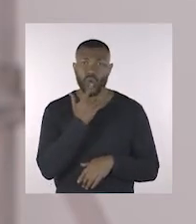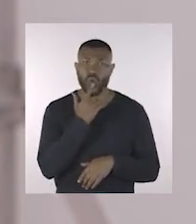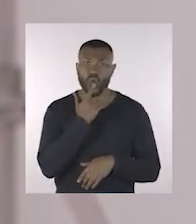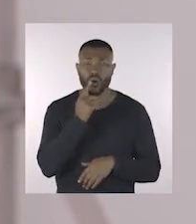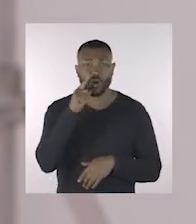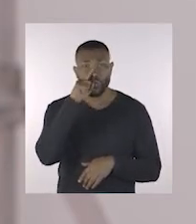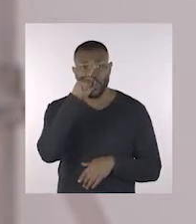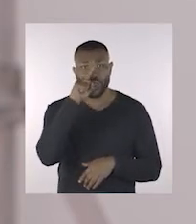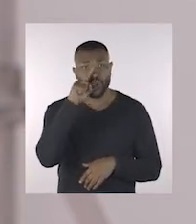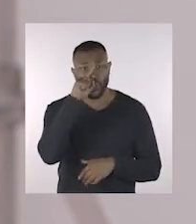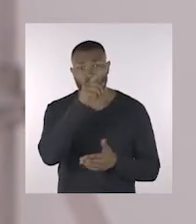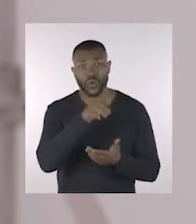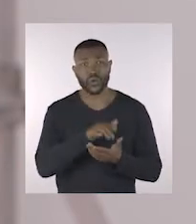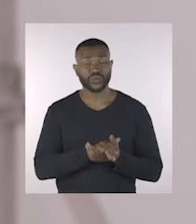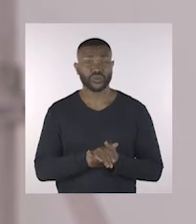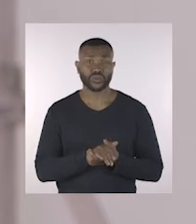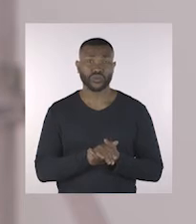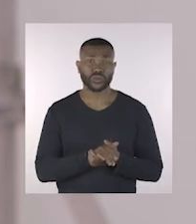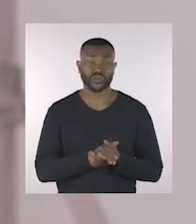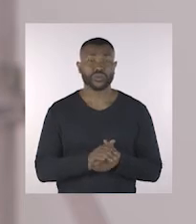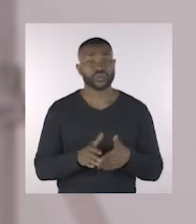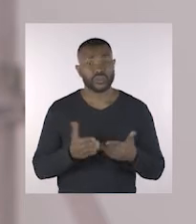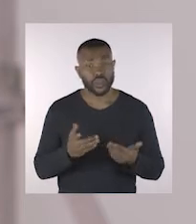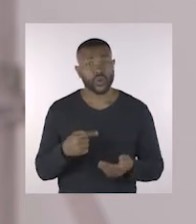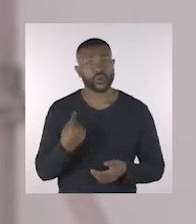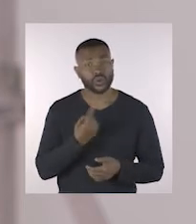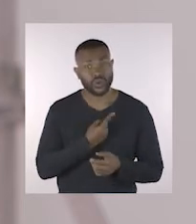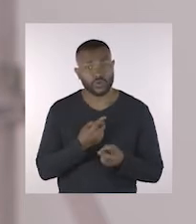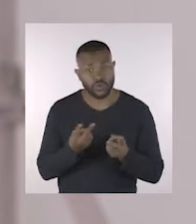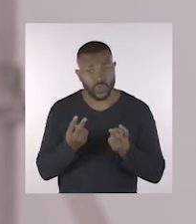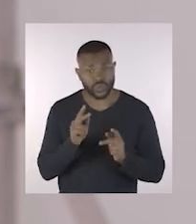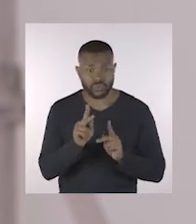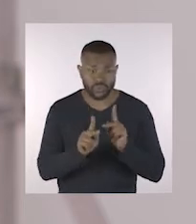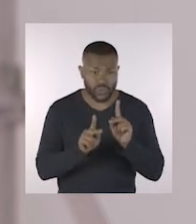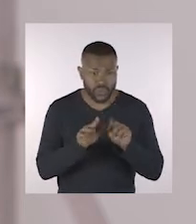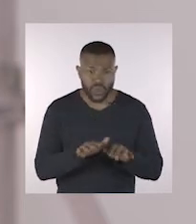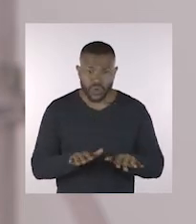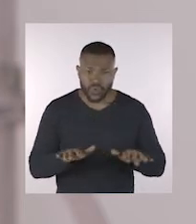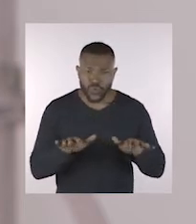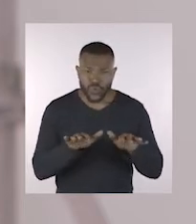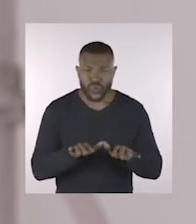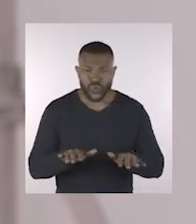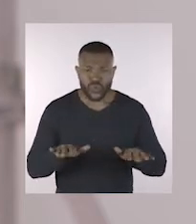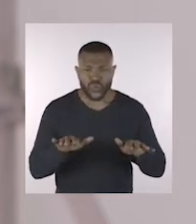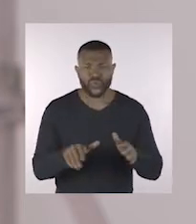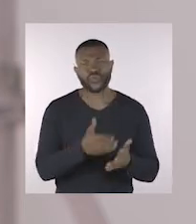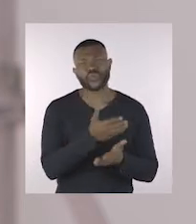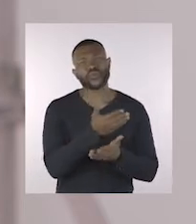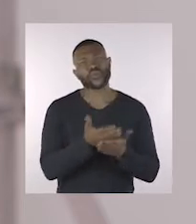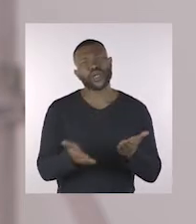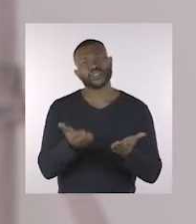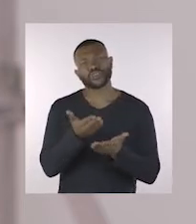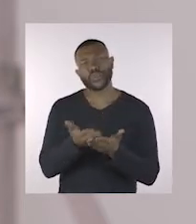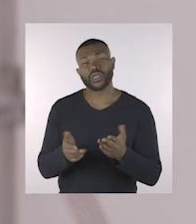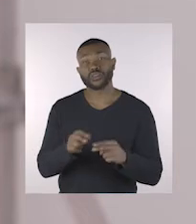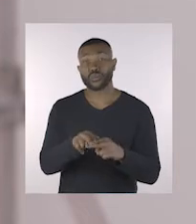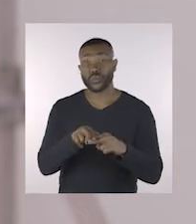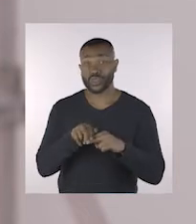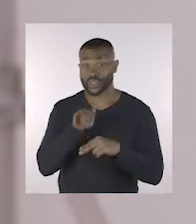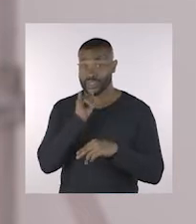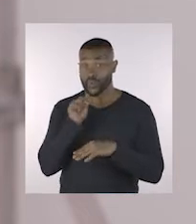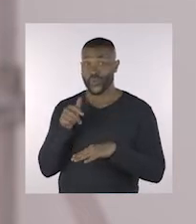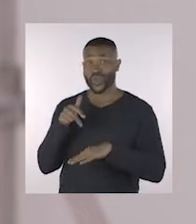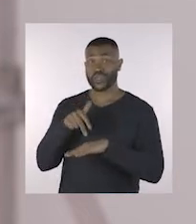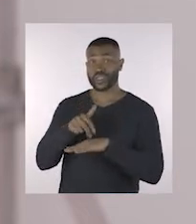situações de alta periculosidade então a gente tá vendo que a população perde cada vez